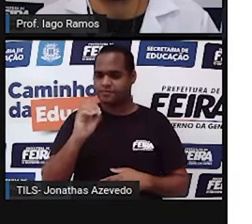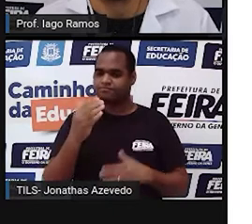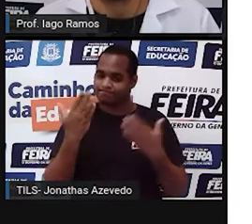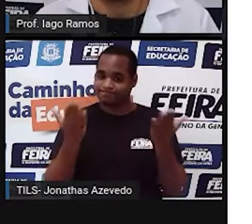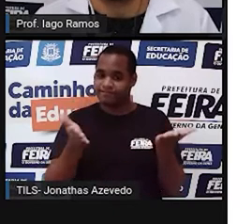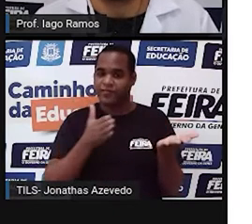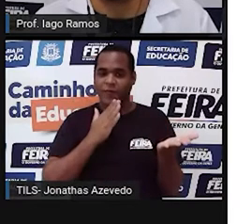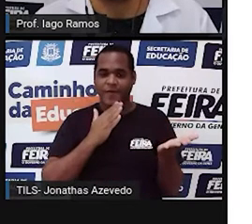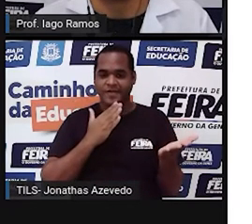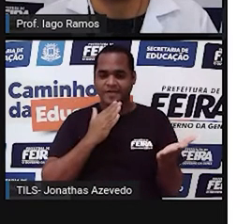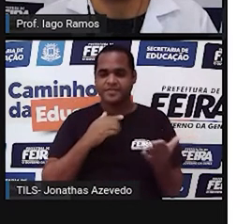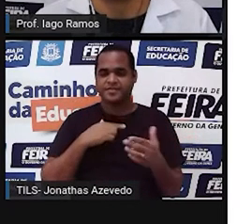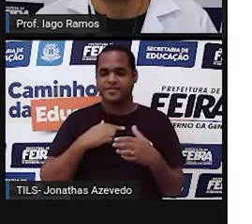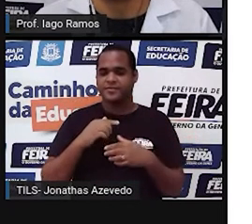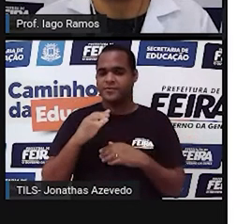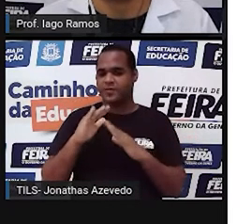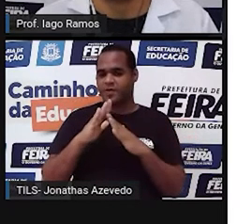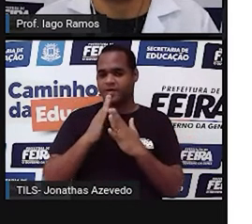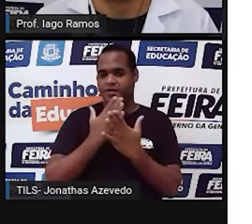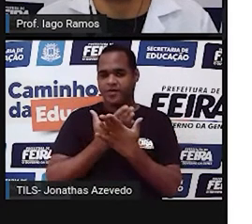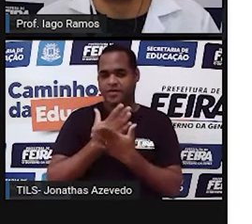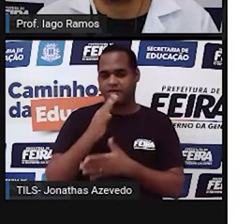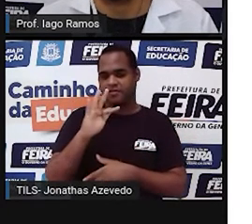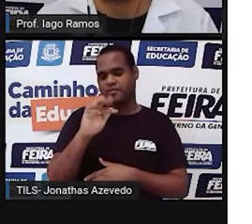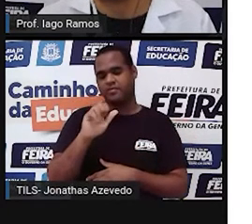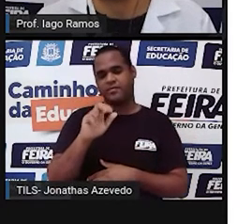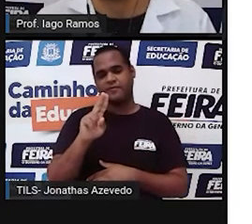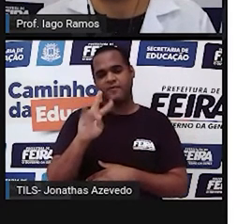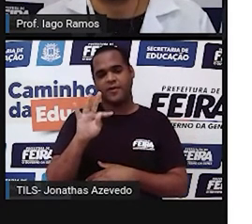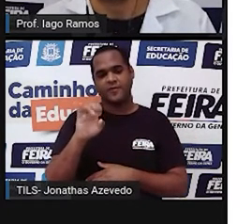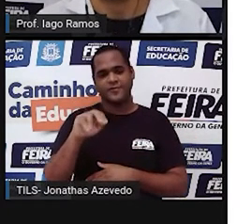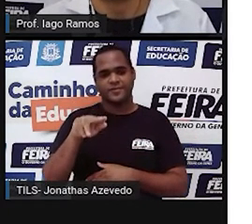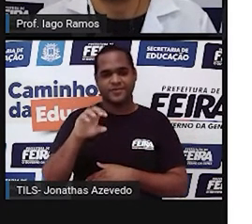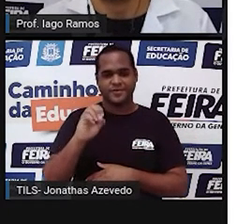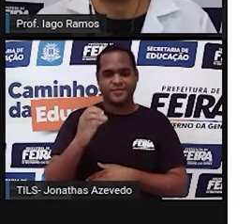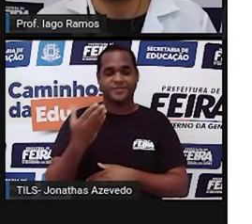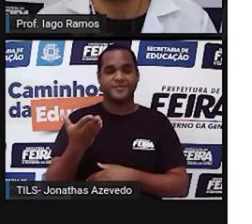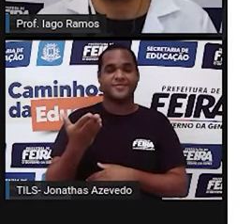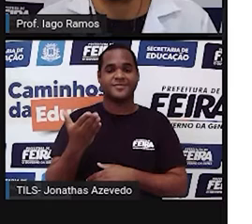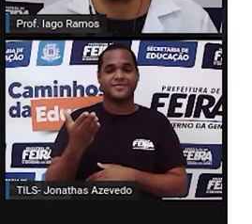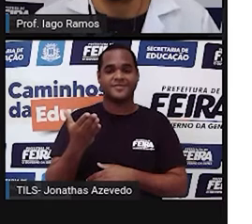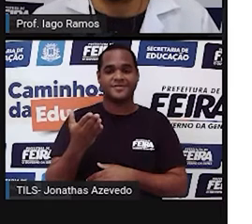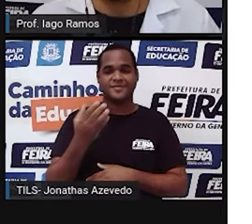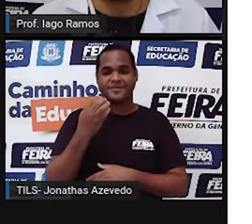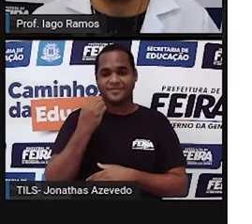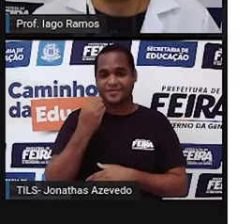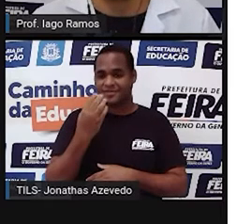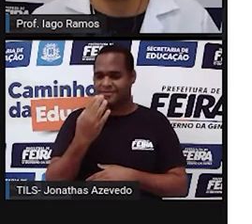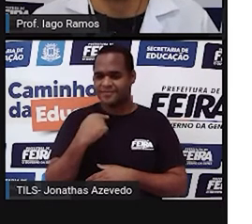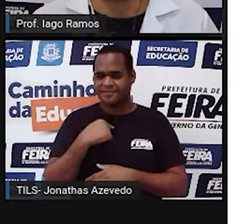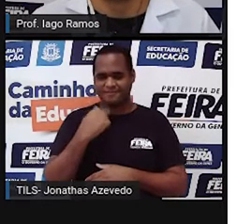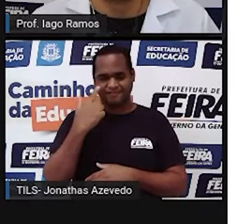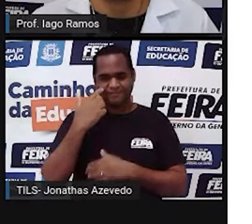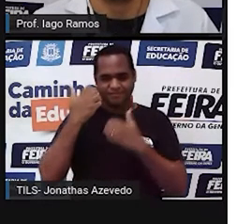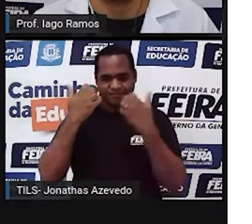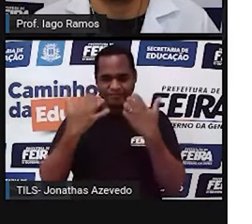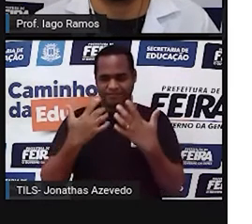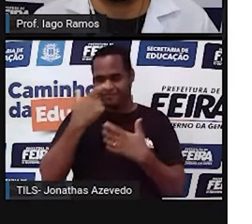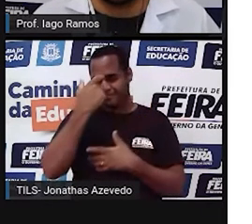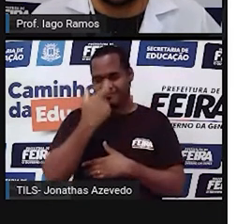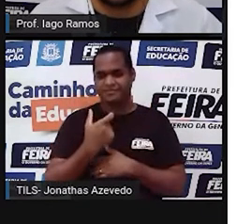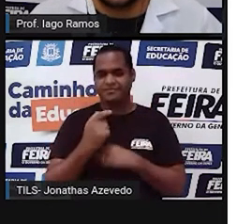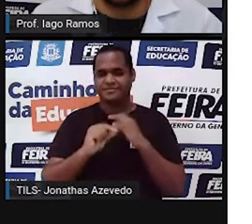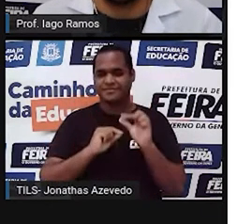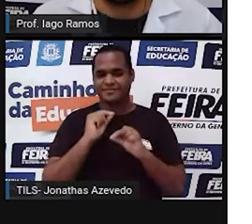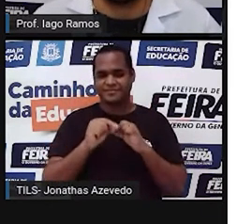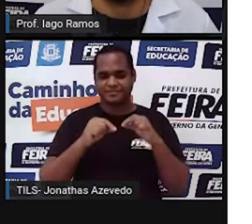conhece, venho lá da Escola Municipal Faustino Dias Lima. Olha só. E um pouco aqui das minhas